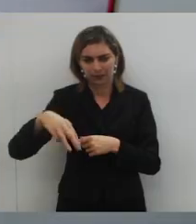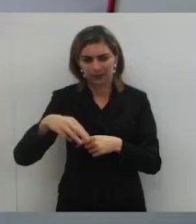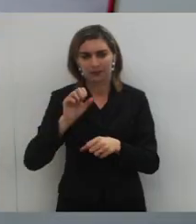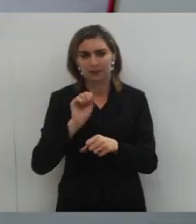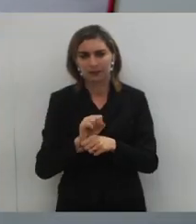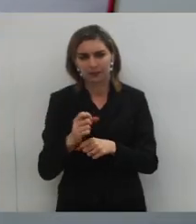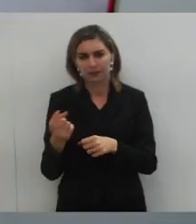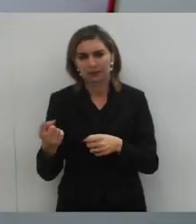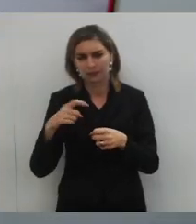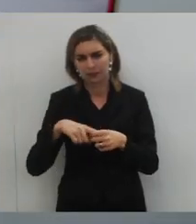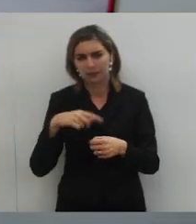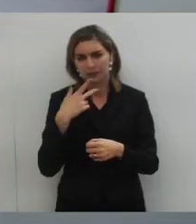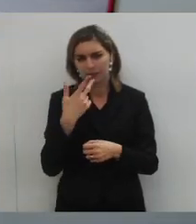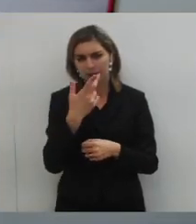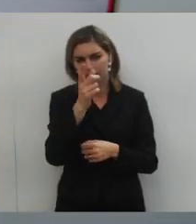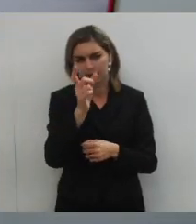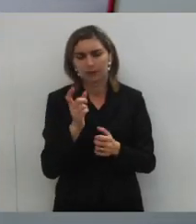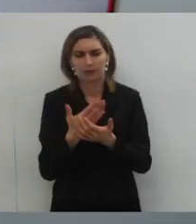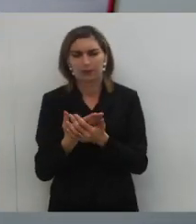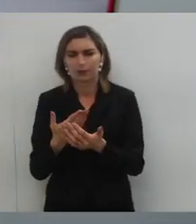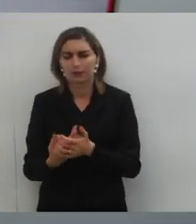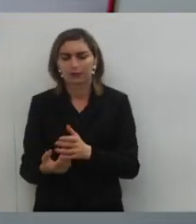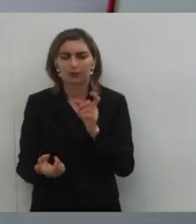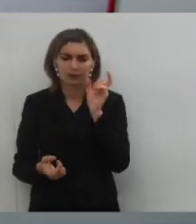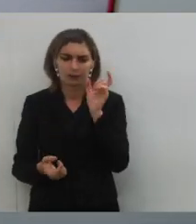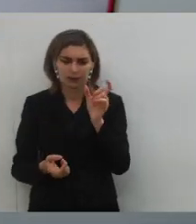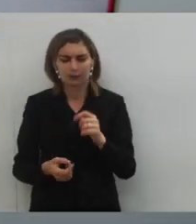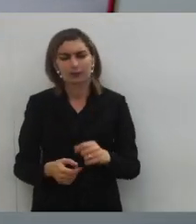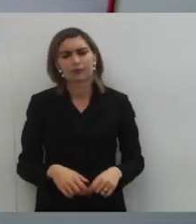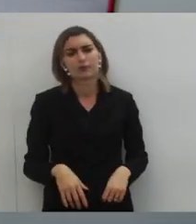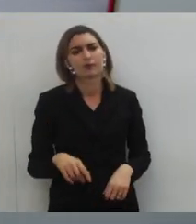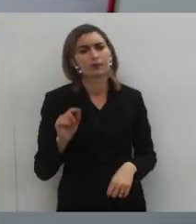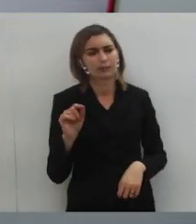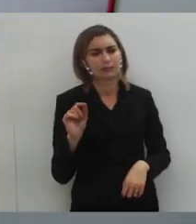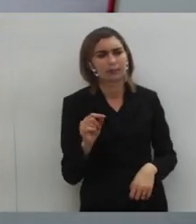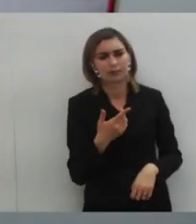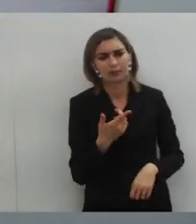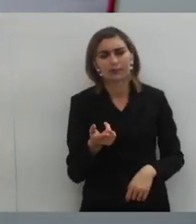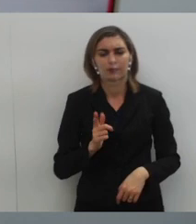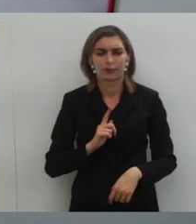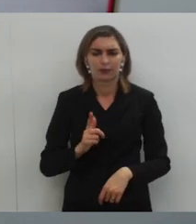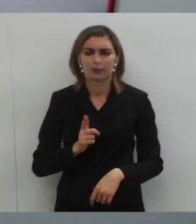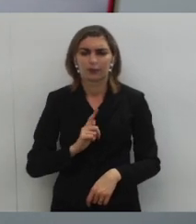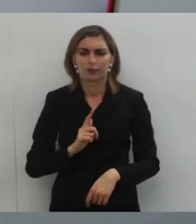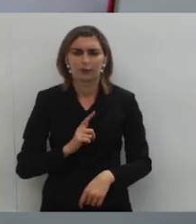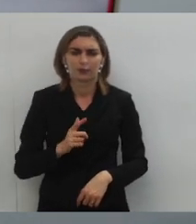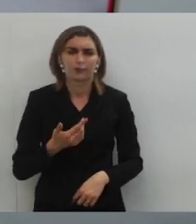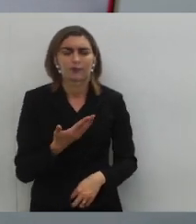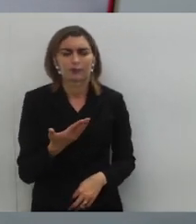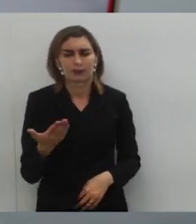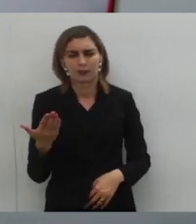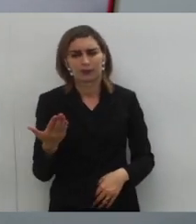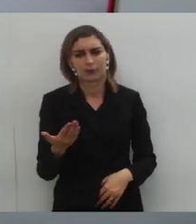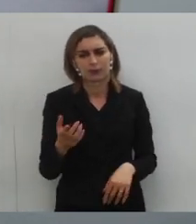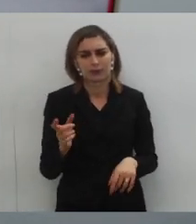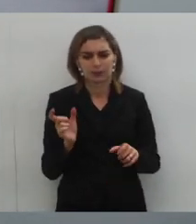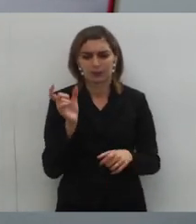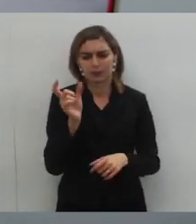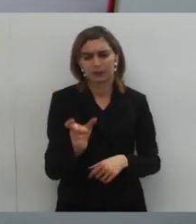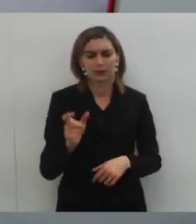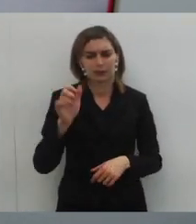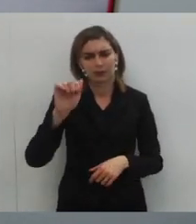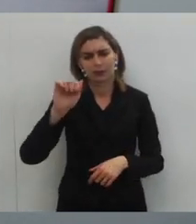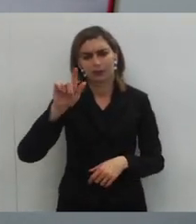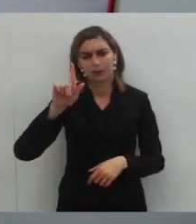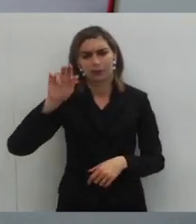e voltar ao que eu falei na aula anterior. A questão de ter a palavra alguém